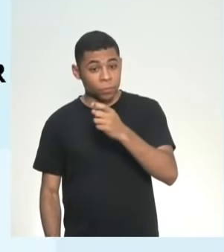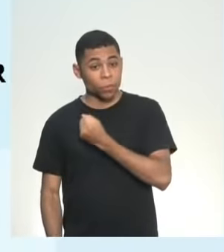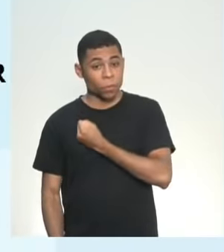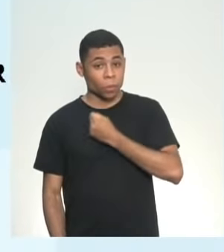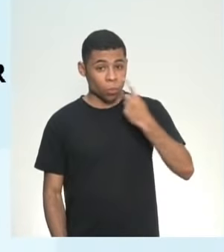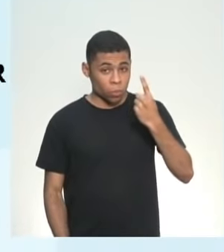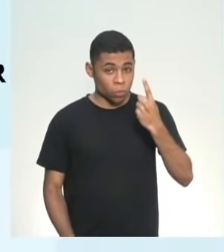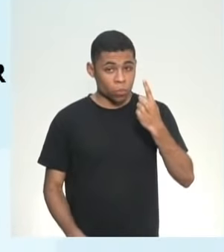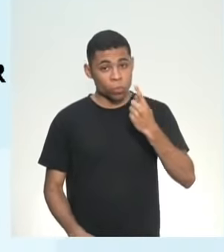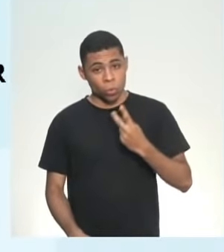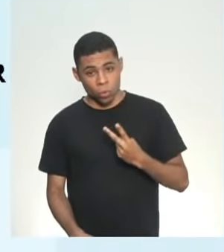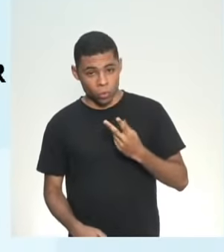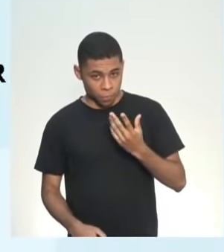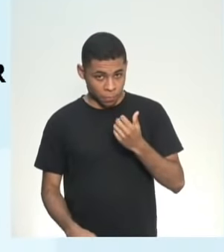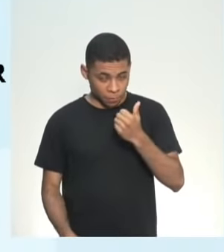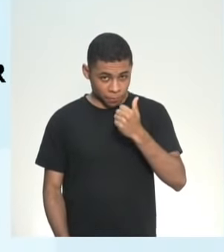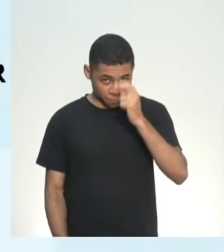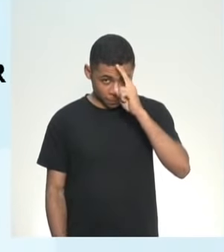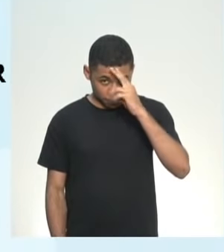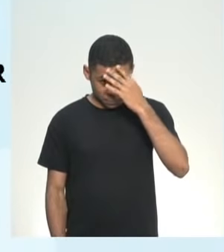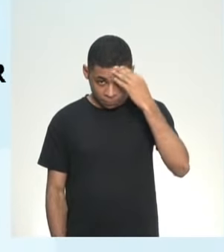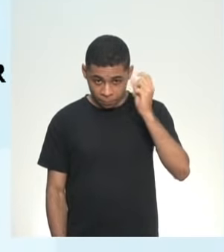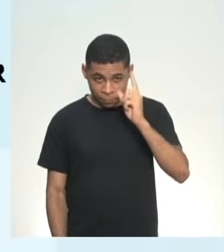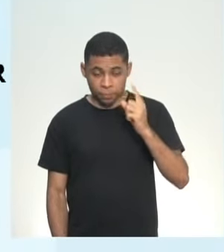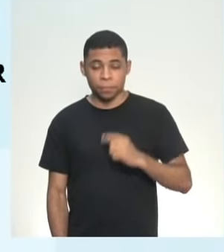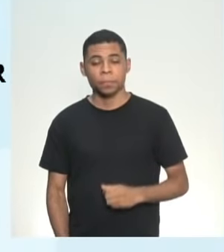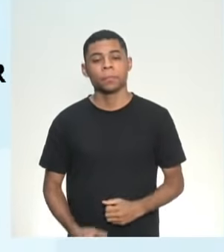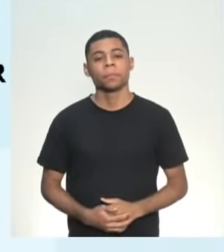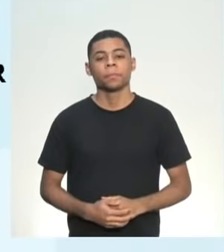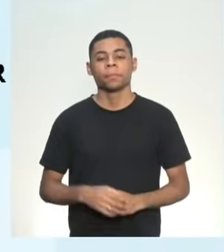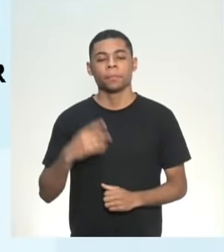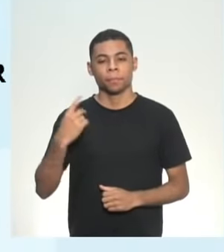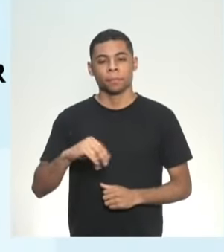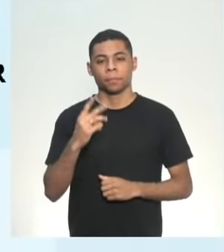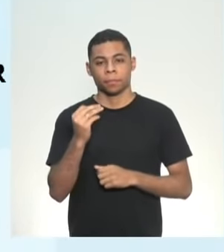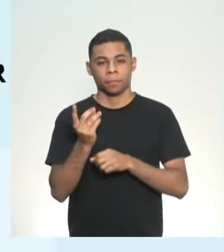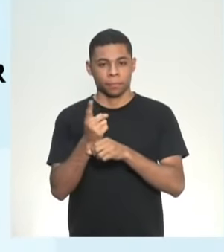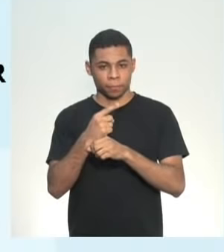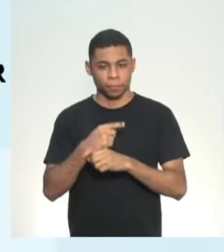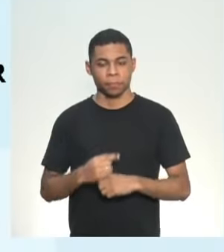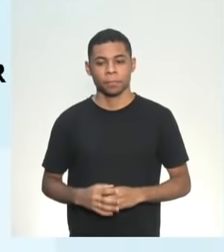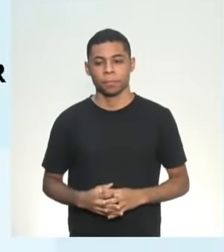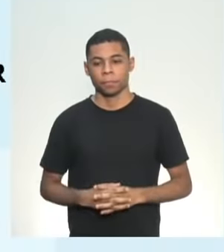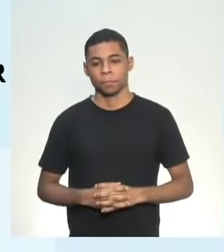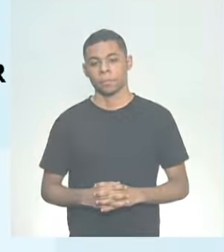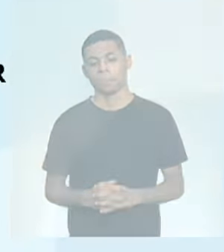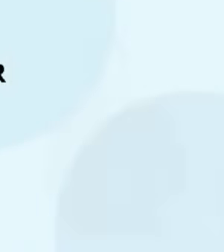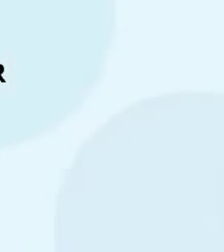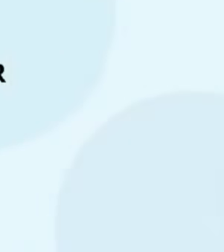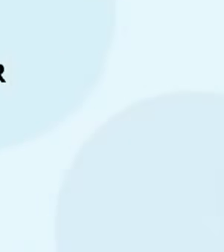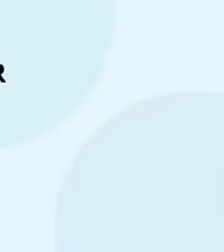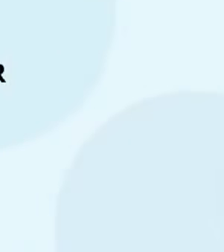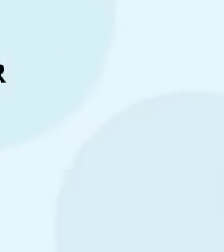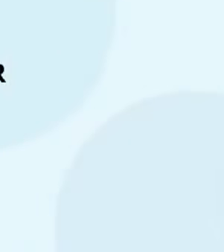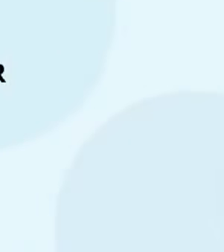numerário é isso a gente não sabe como responder volantes automotivo então ok mandei lá 30 segundos a gente volta